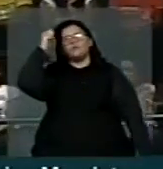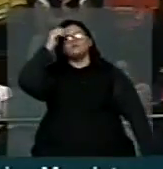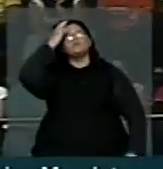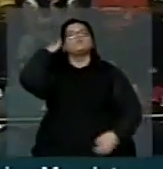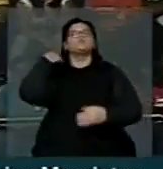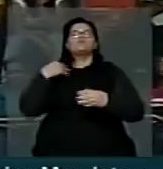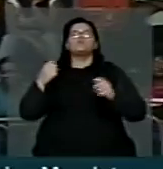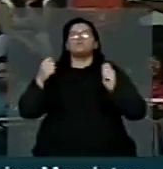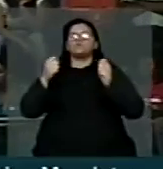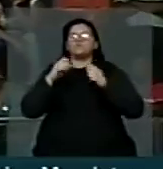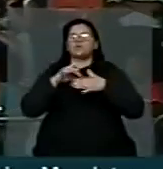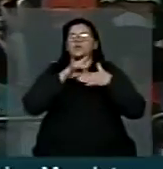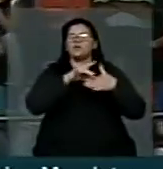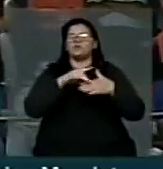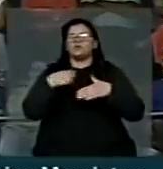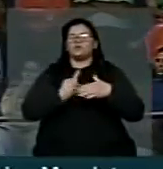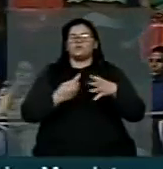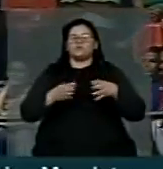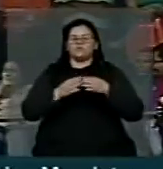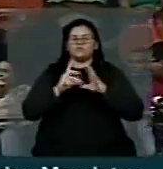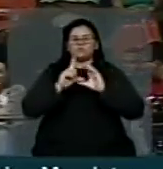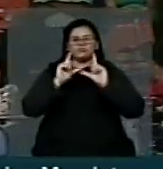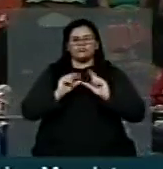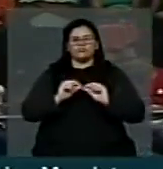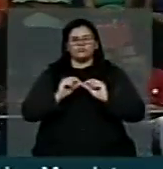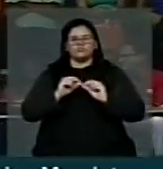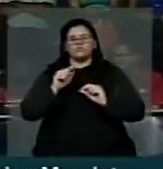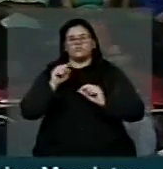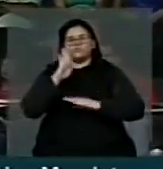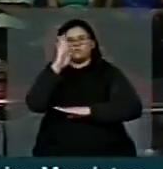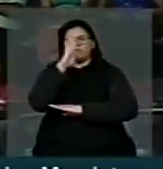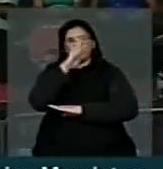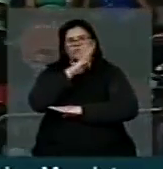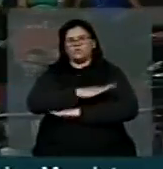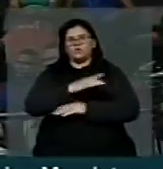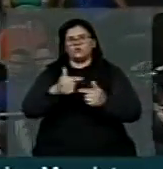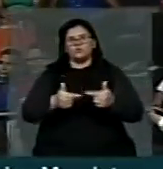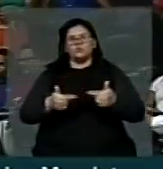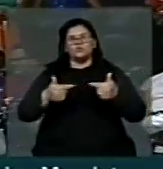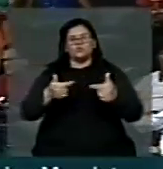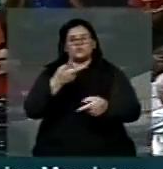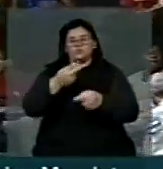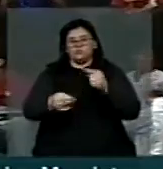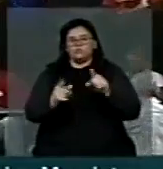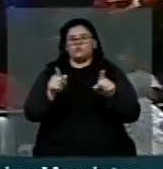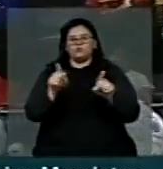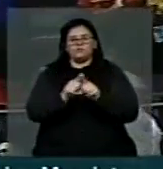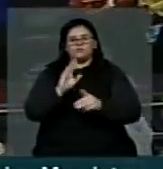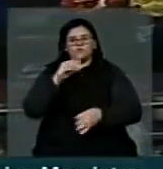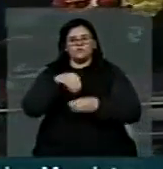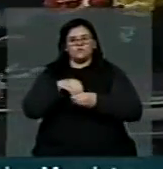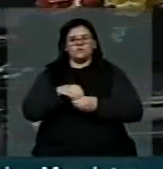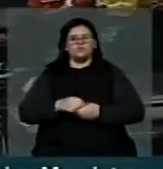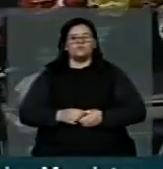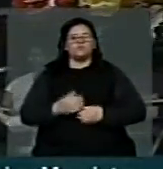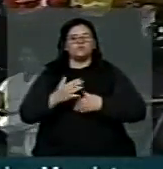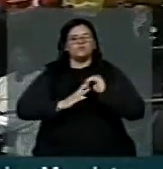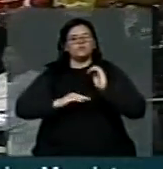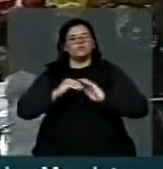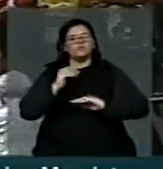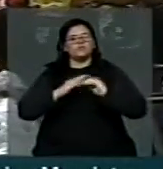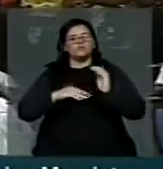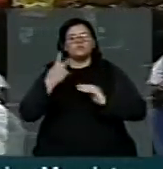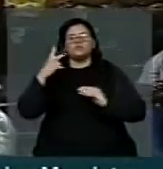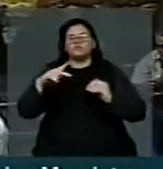nossa bancada, tão reduzida naquela tarde, lutando e vencendo ali dentro a reação. Sua